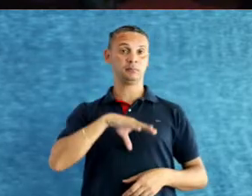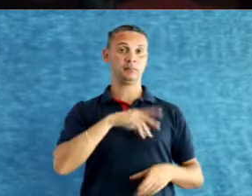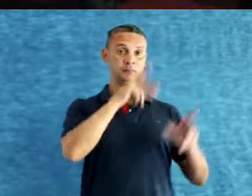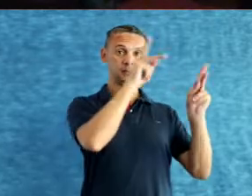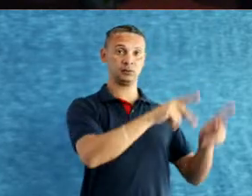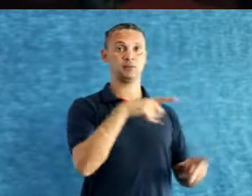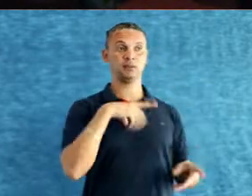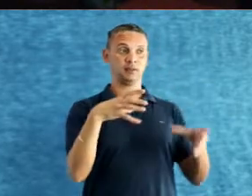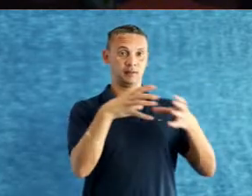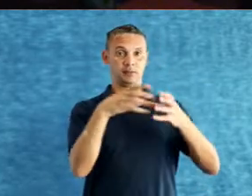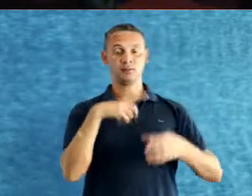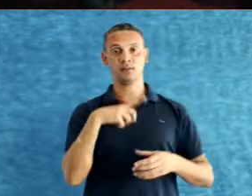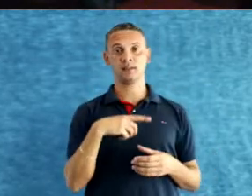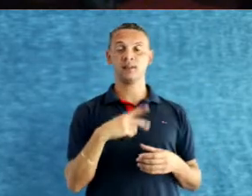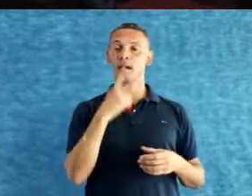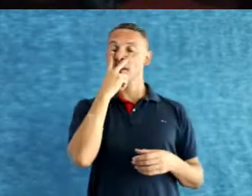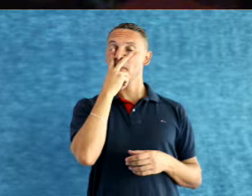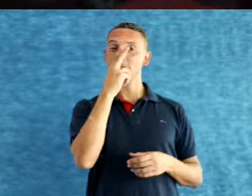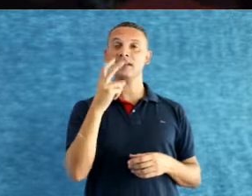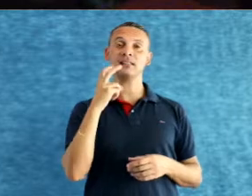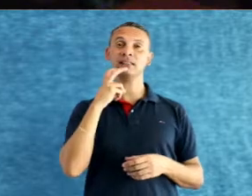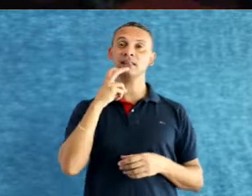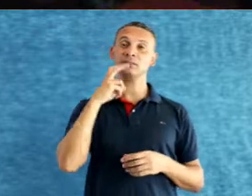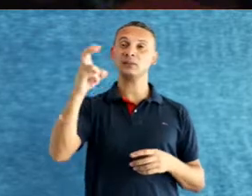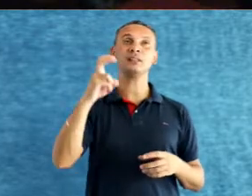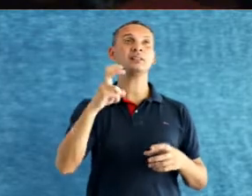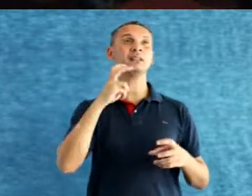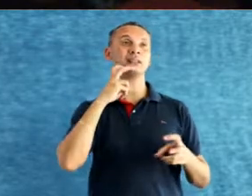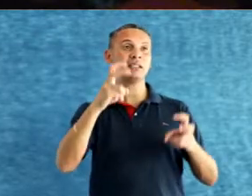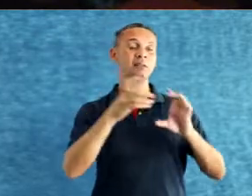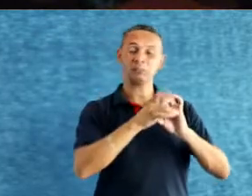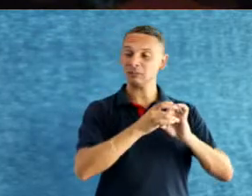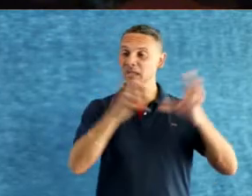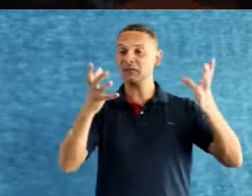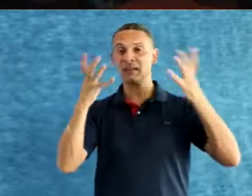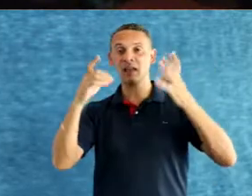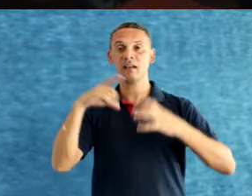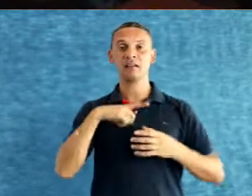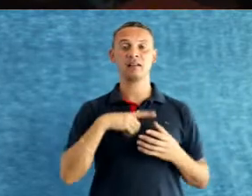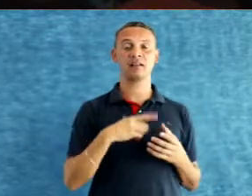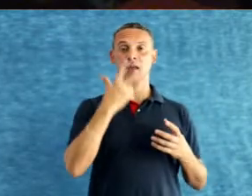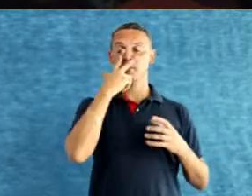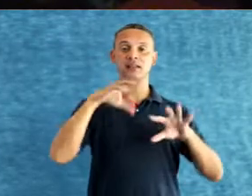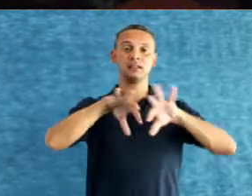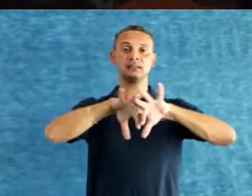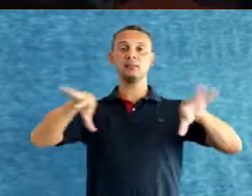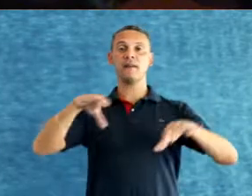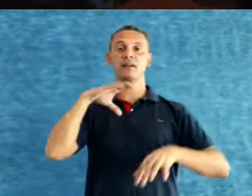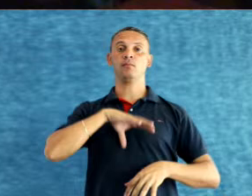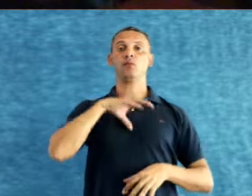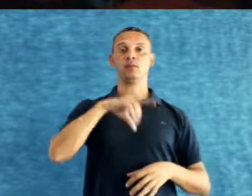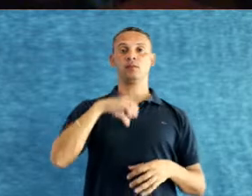1950, mais ou menos, um prefeito achou assim que aquele papel velho, para que guardar tudo? Fez uma fogueira. Isso está